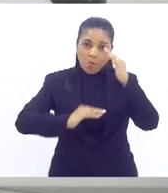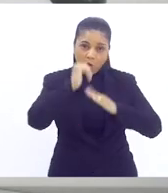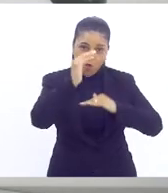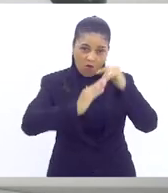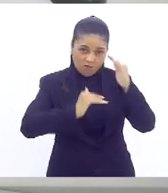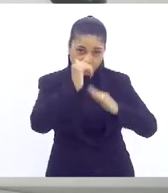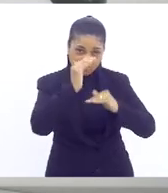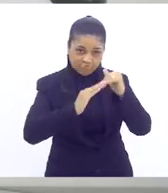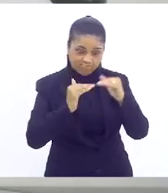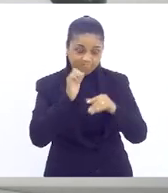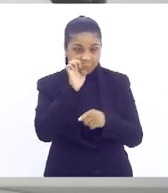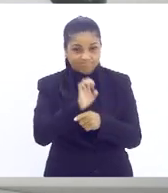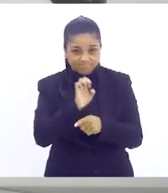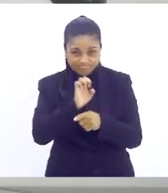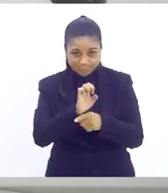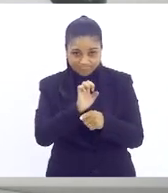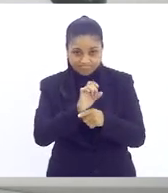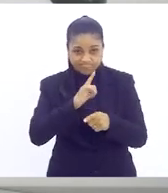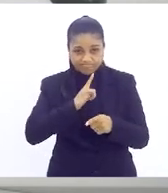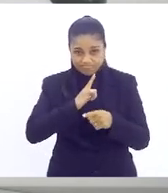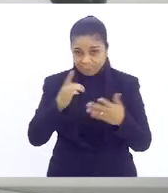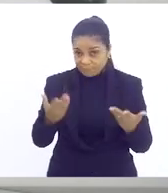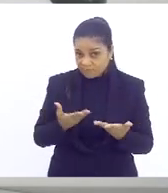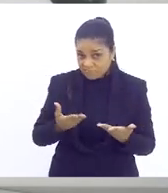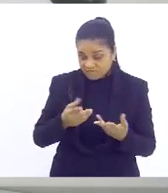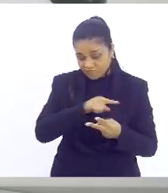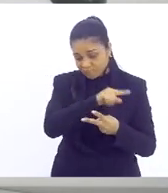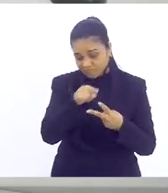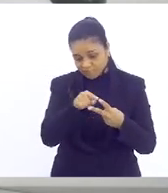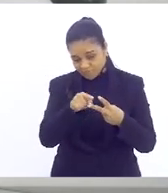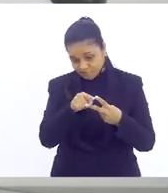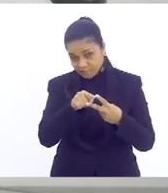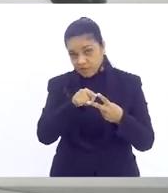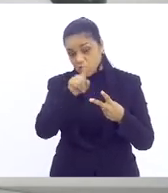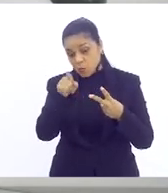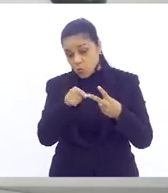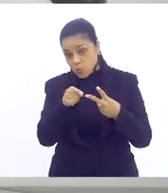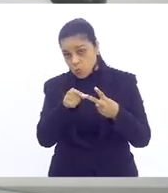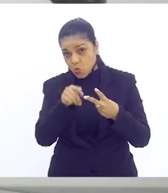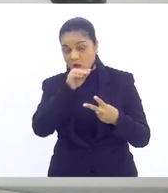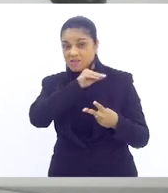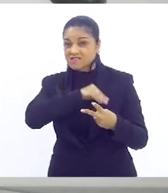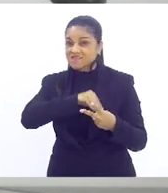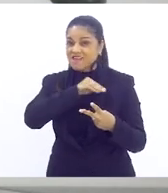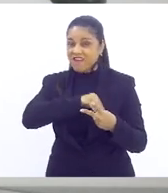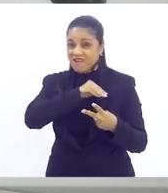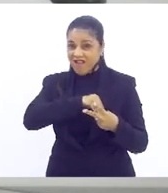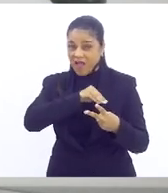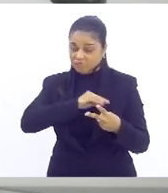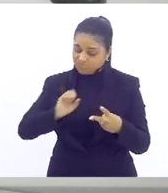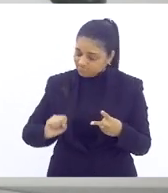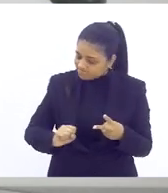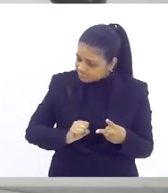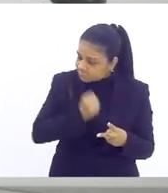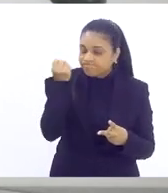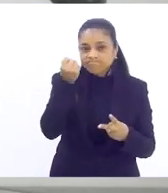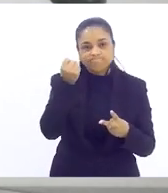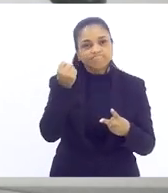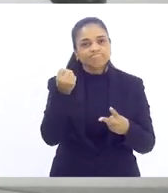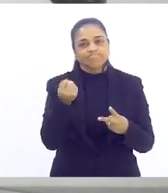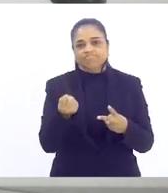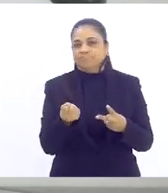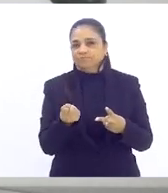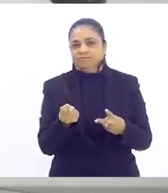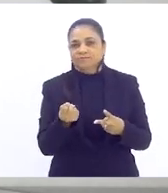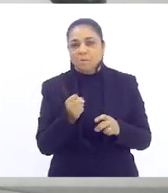tem né e outra questão do salário que é revoltante revoltante